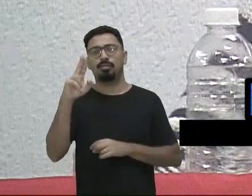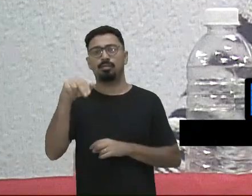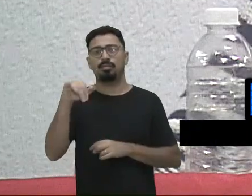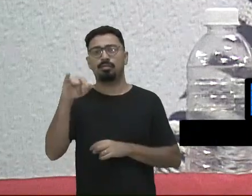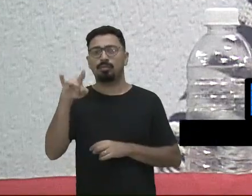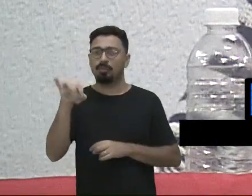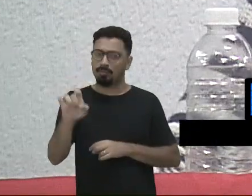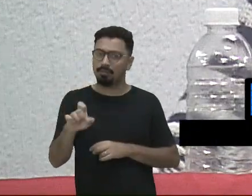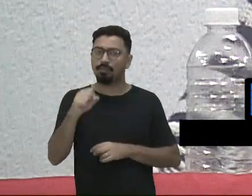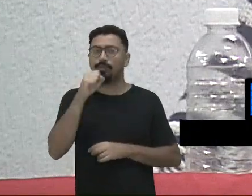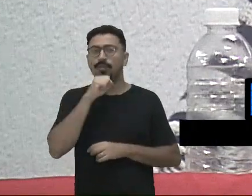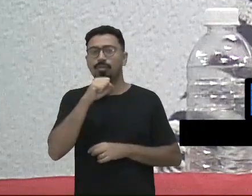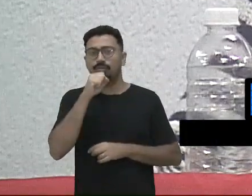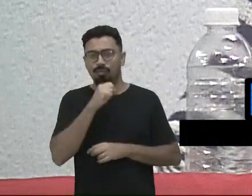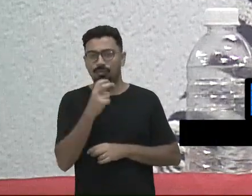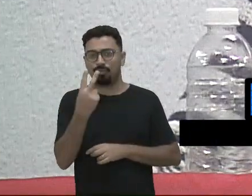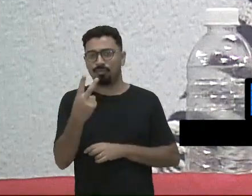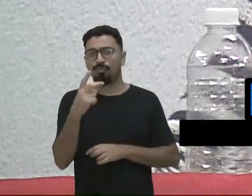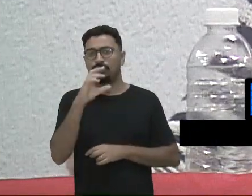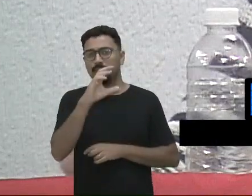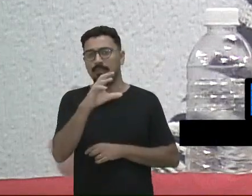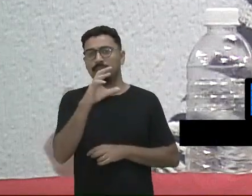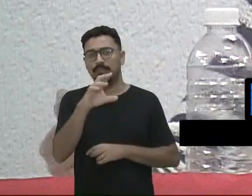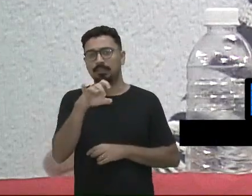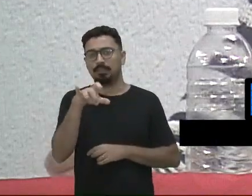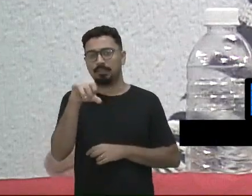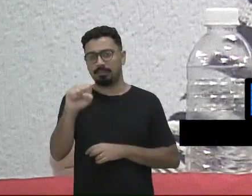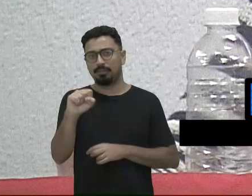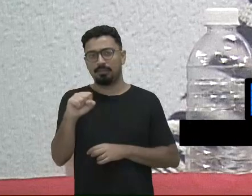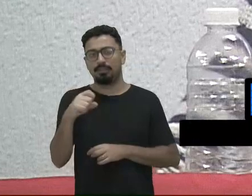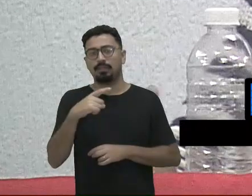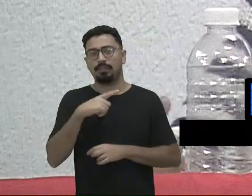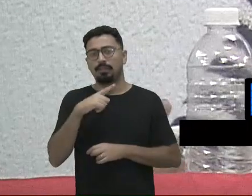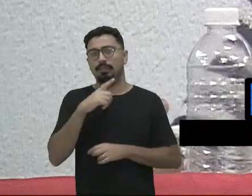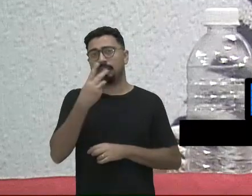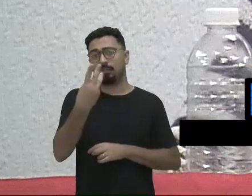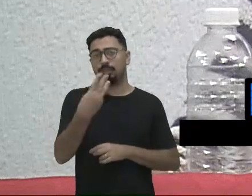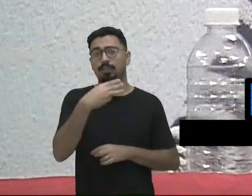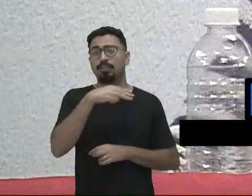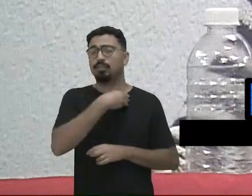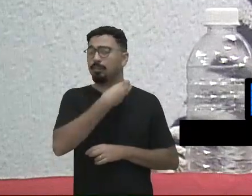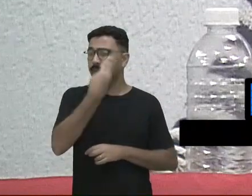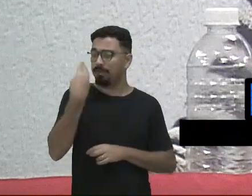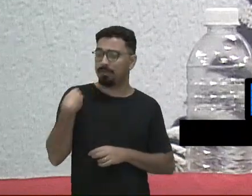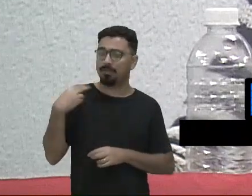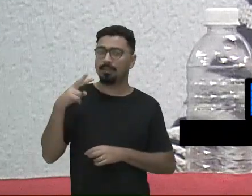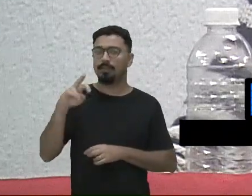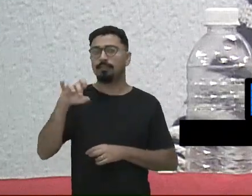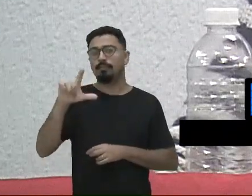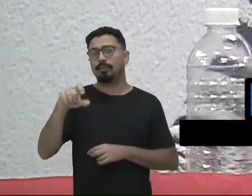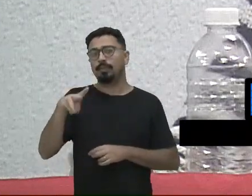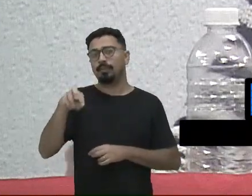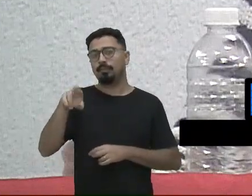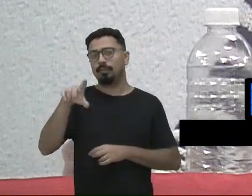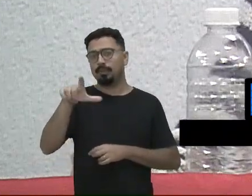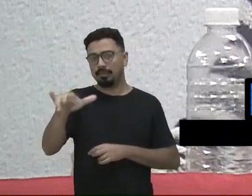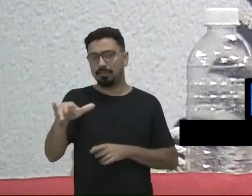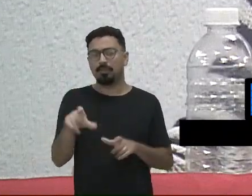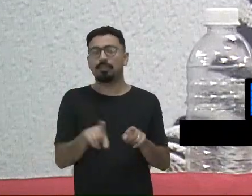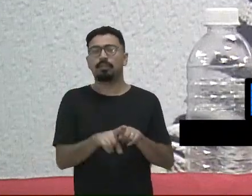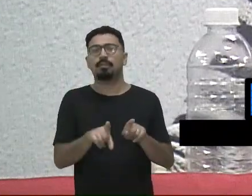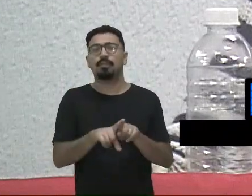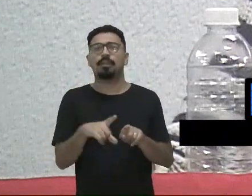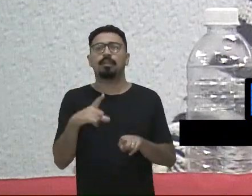voltadas à pessoa idosa, os CCIs, um no Parque Três Marias, o outro no Vila Marli. Nós temos serviços de